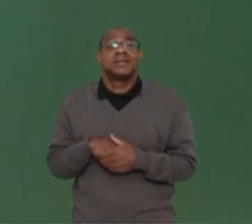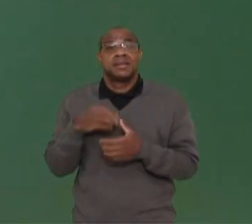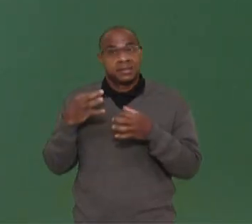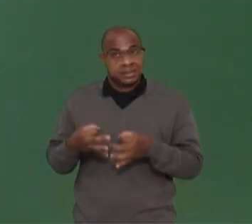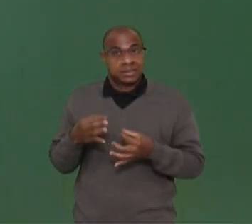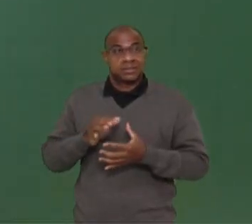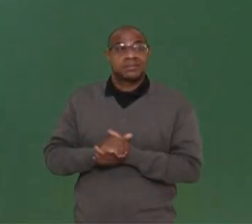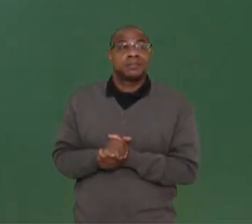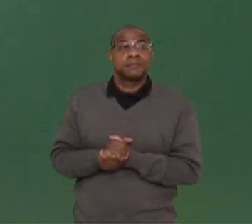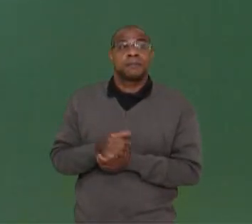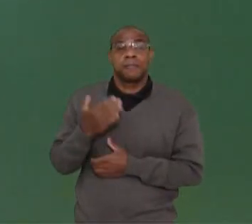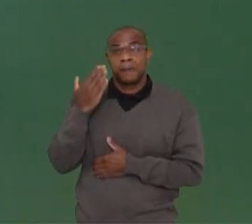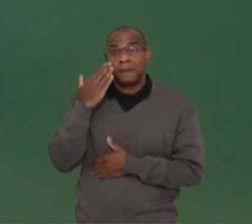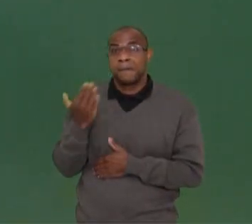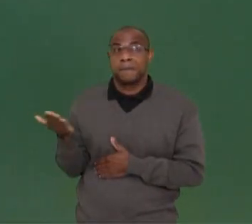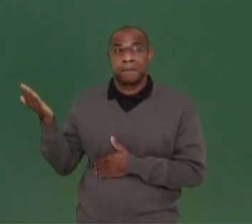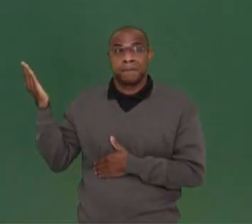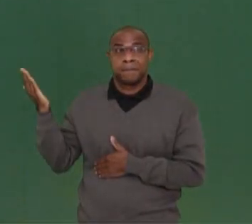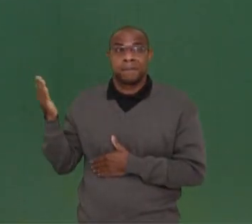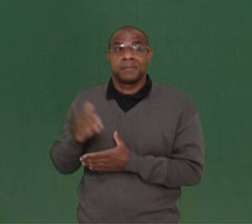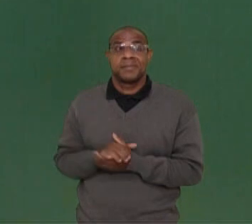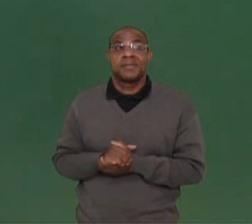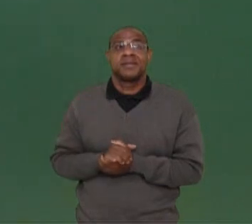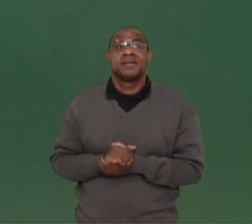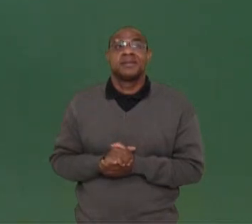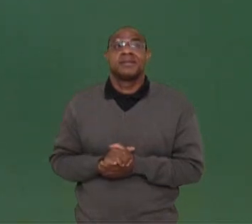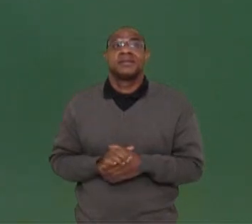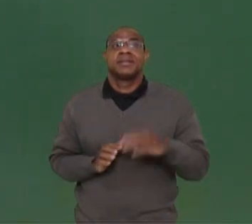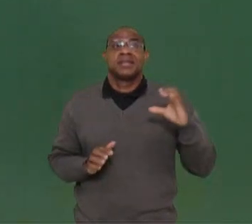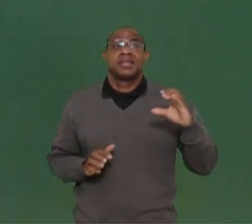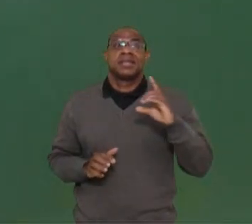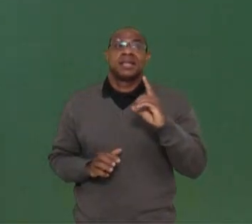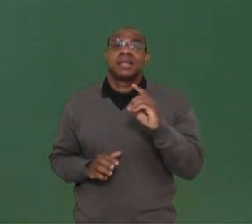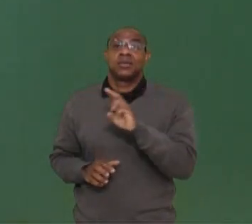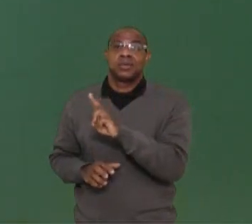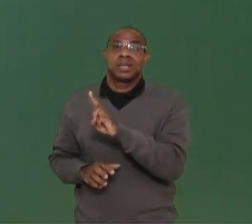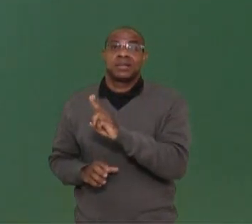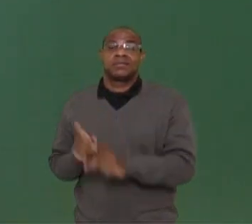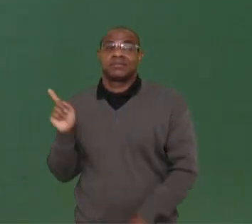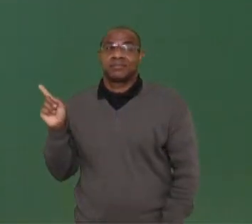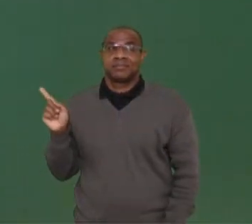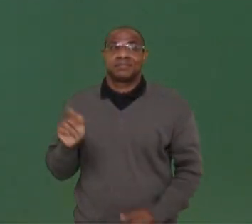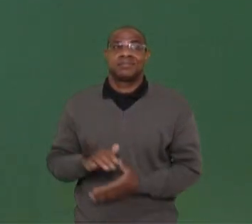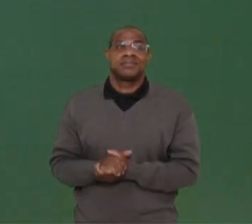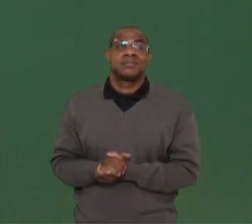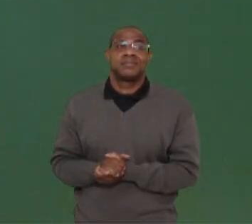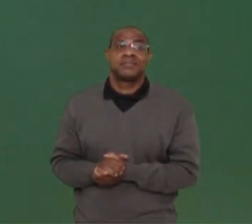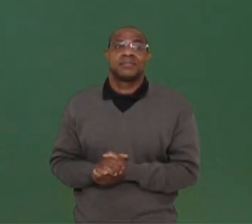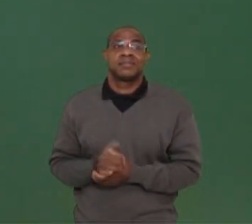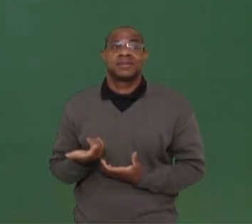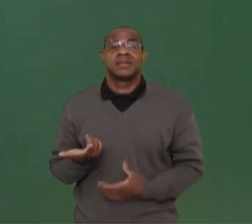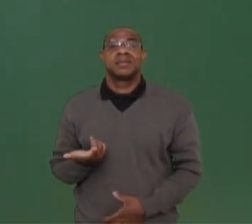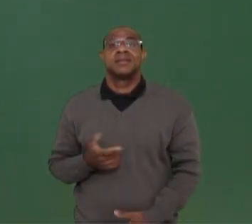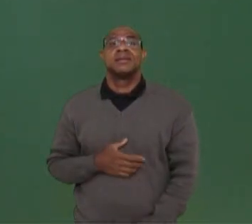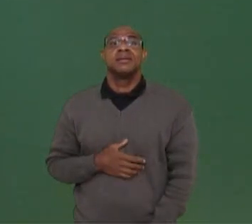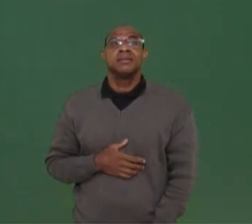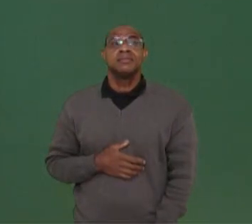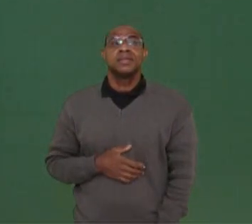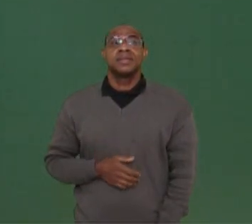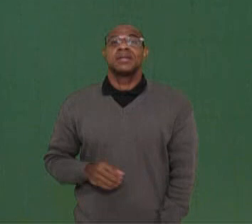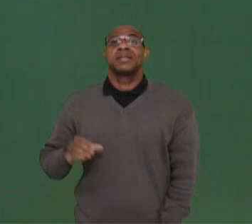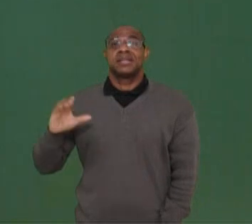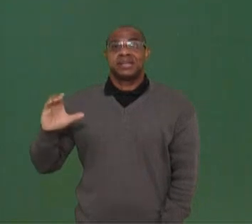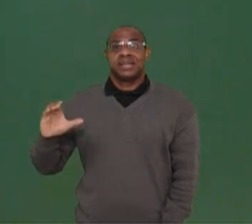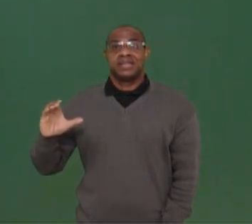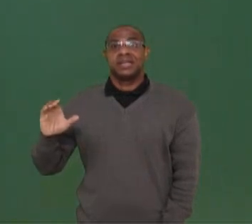Certo? Então olha só. Centena, dezena, unidade. Eu tenho que olhar para a unidade de novo. Por quê? Porque ele tem que